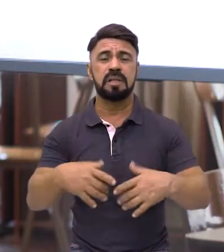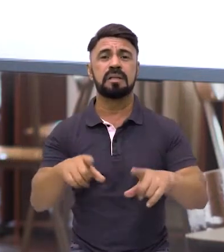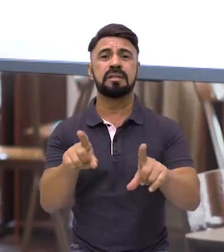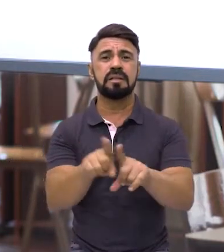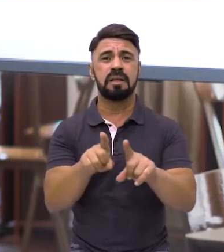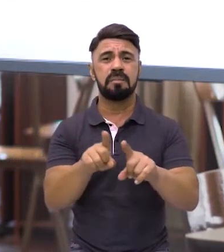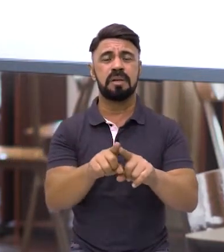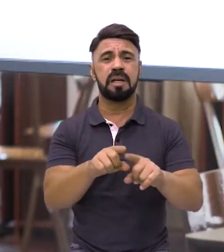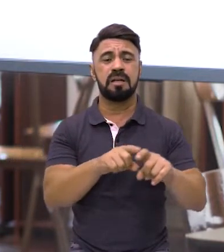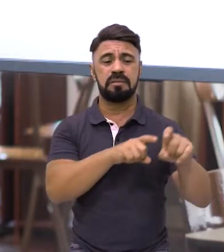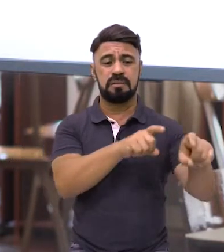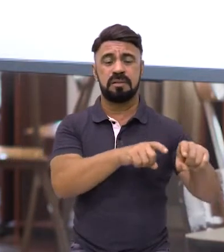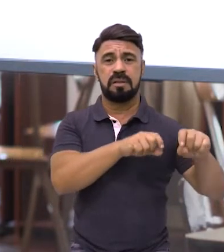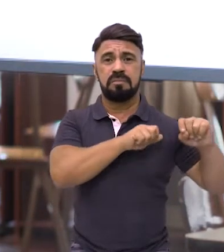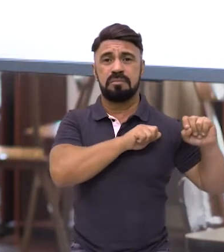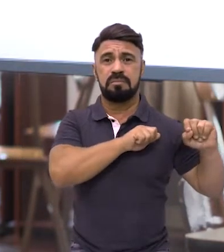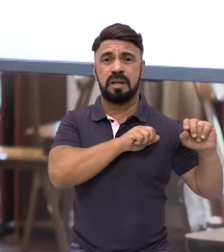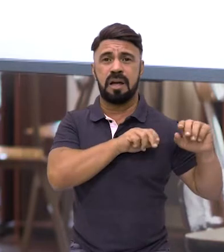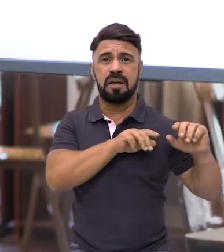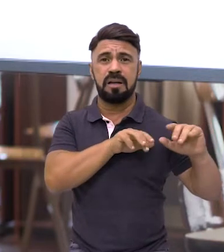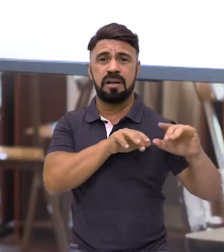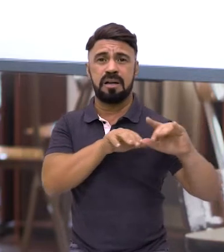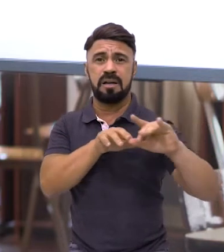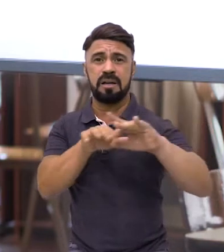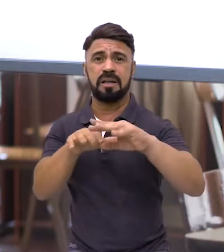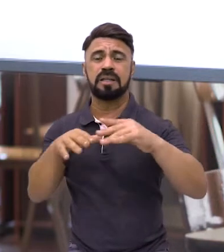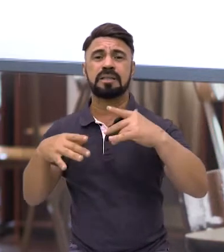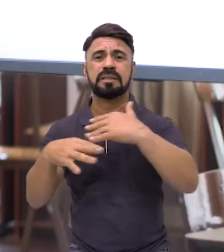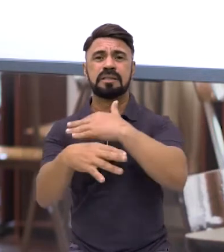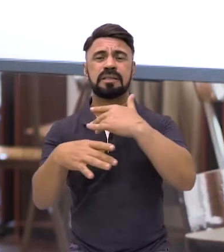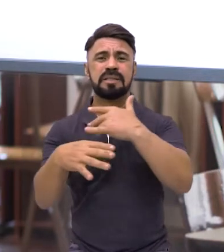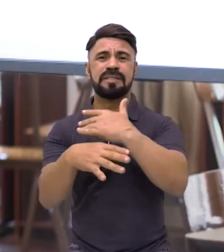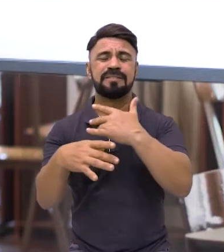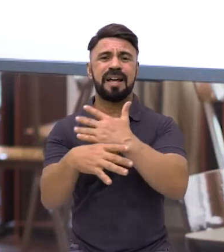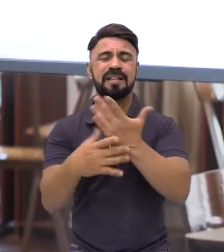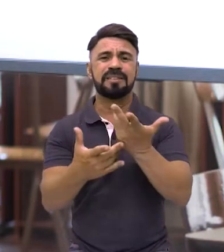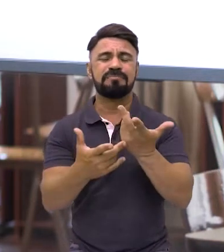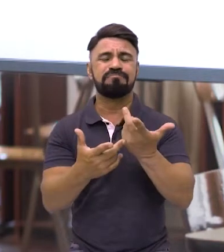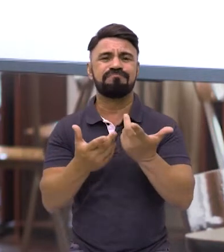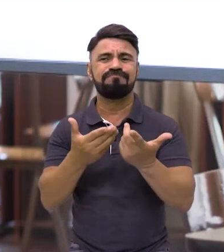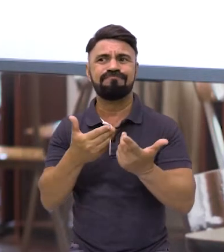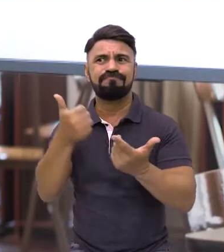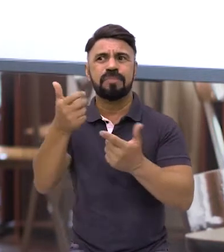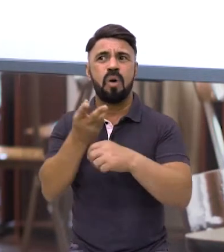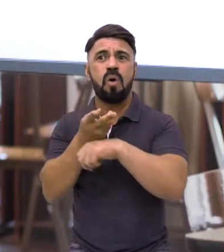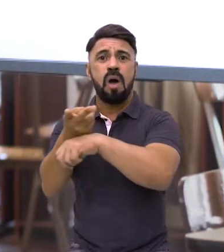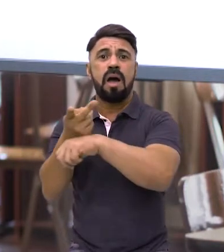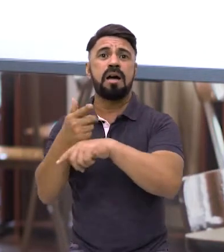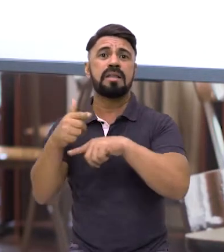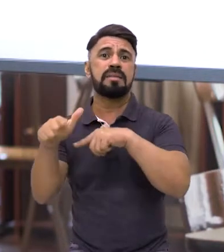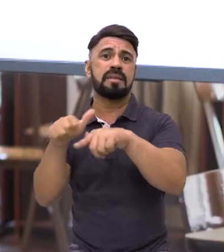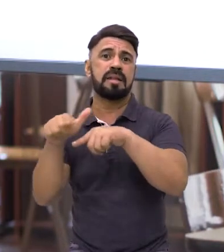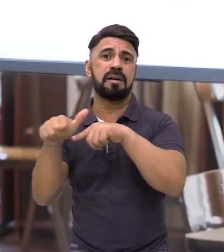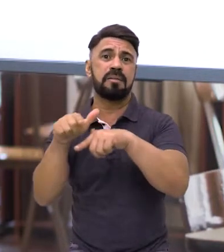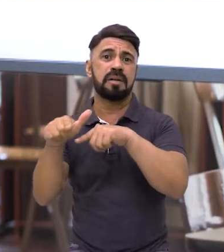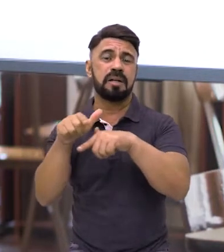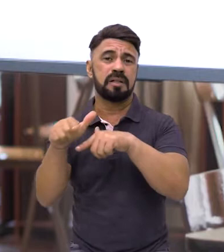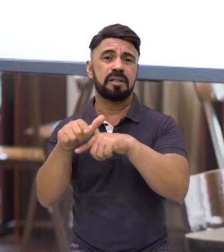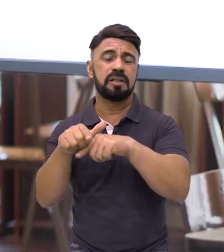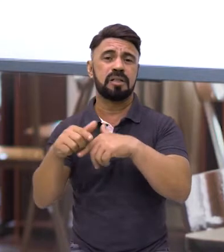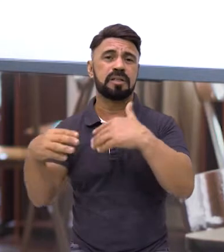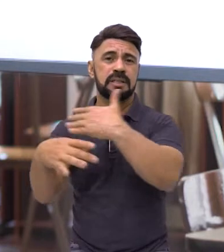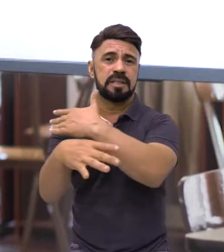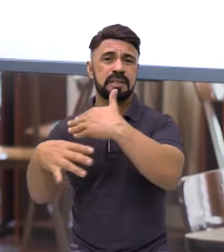essa saída do homem do campo, que não tem mais perspectivas de trabalho e vai até agora esses